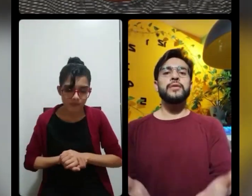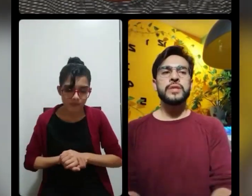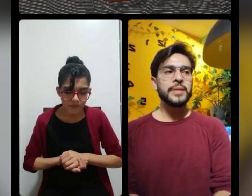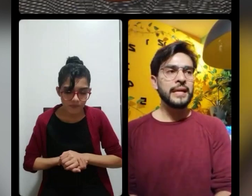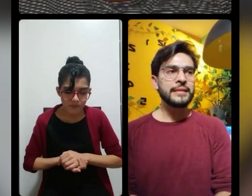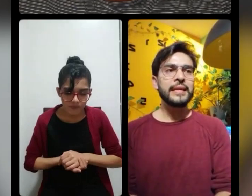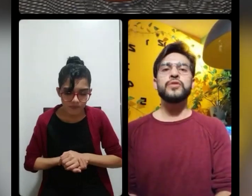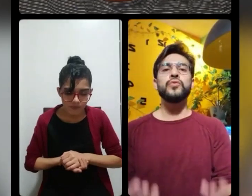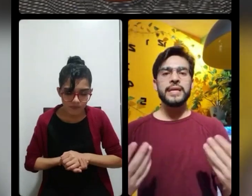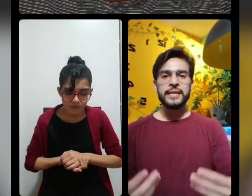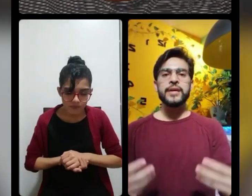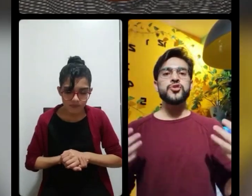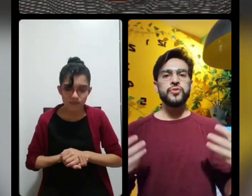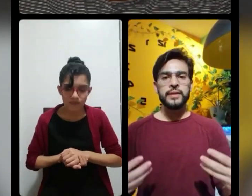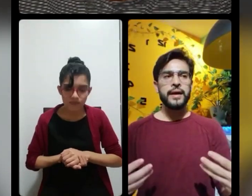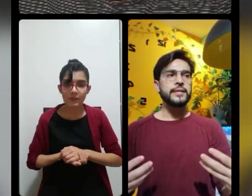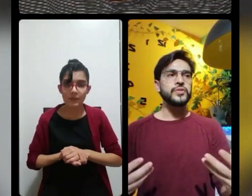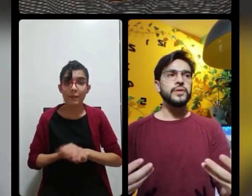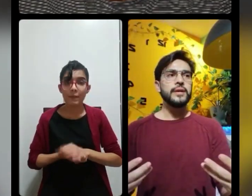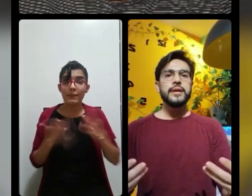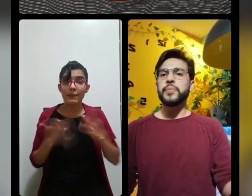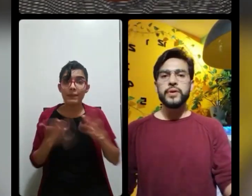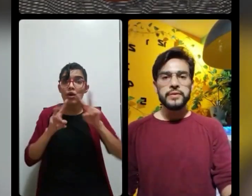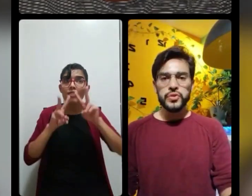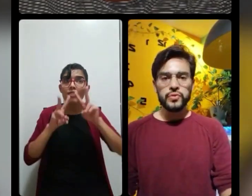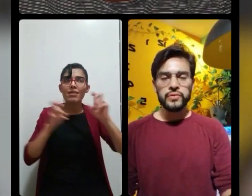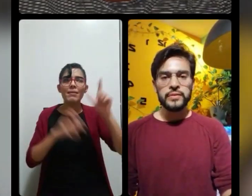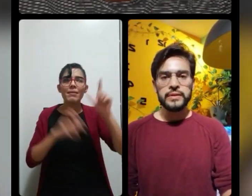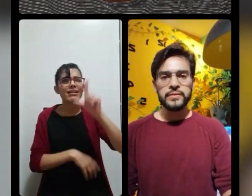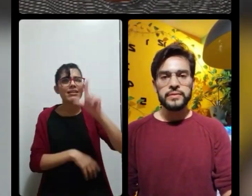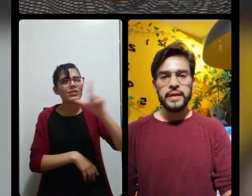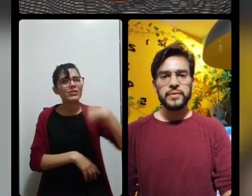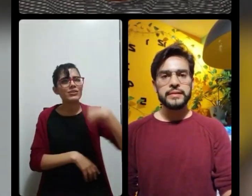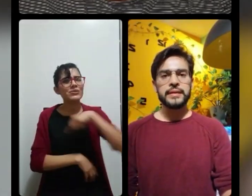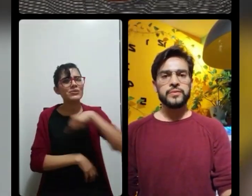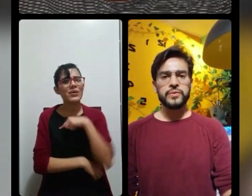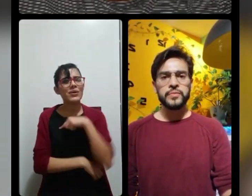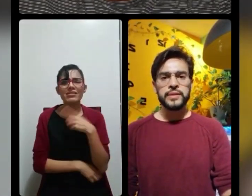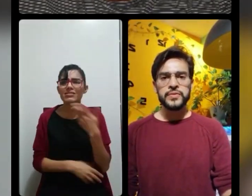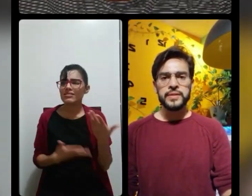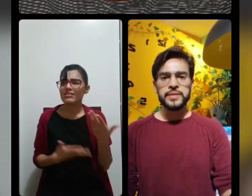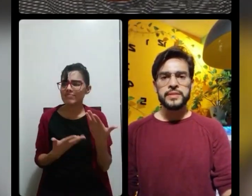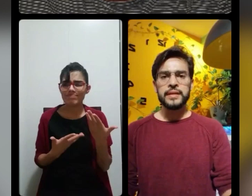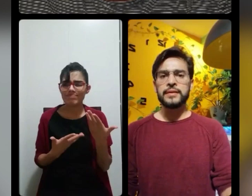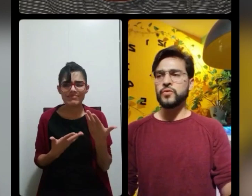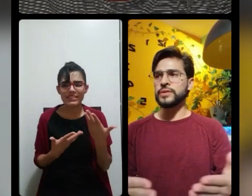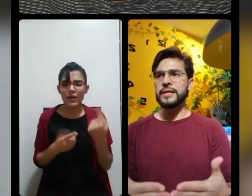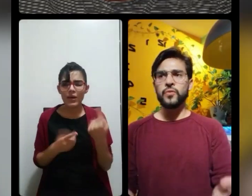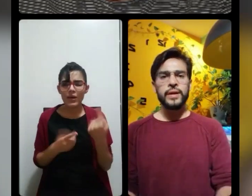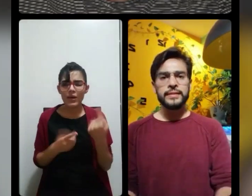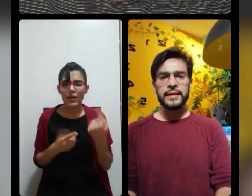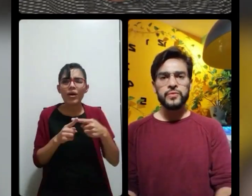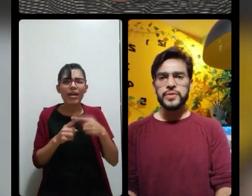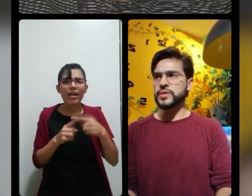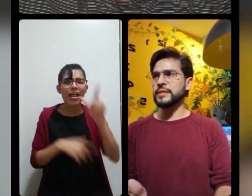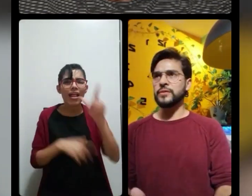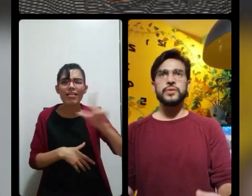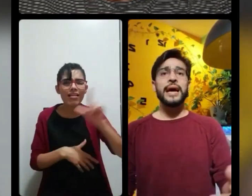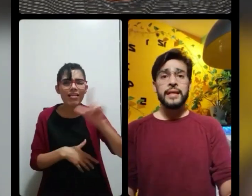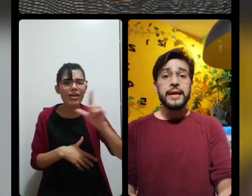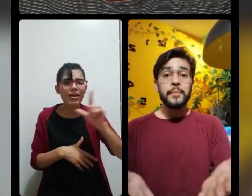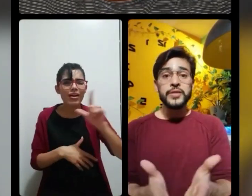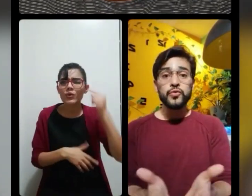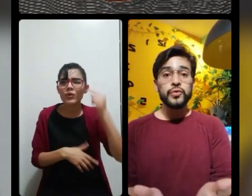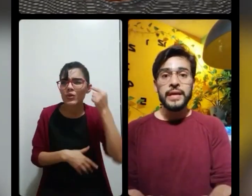a gente chegar no tema da literatura e questionar isso. Por que o surdo não tem contato com a literatura muitas vezes? Né? Não contato com a literatura